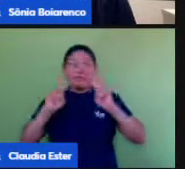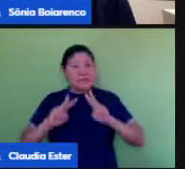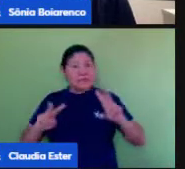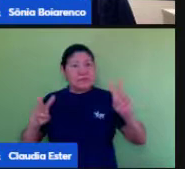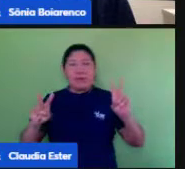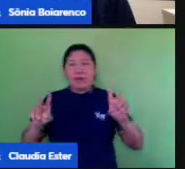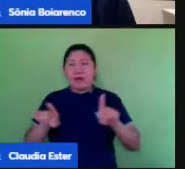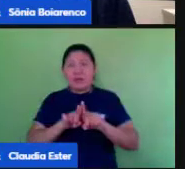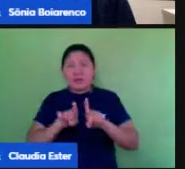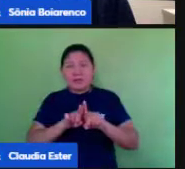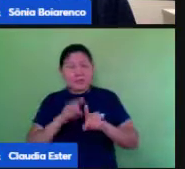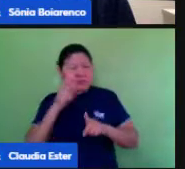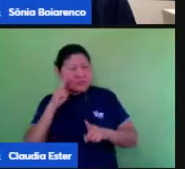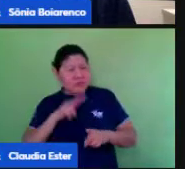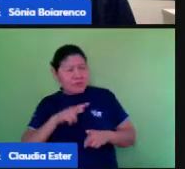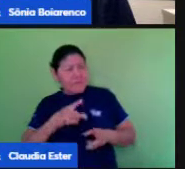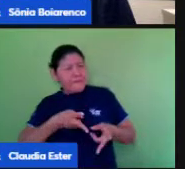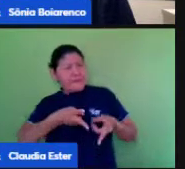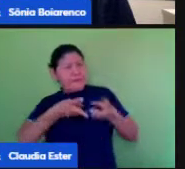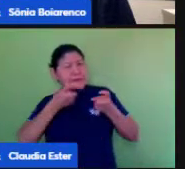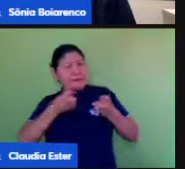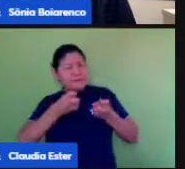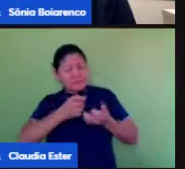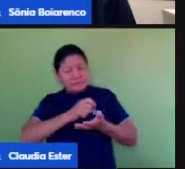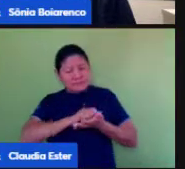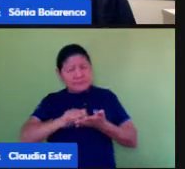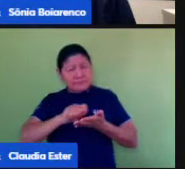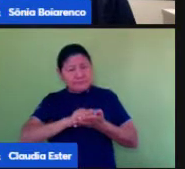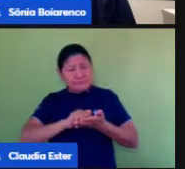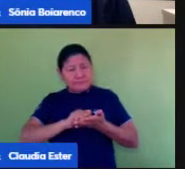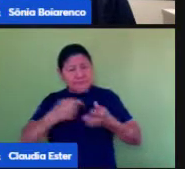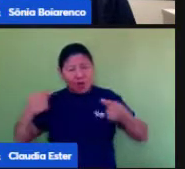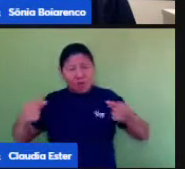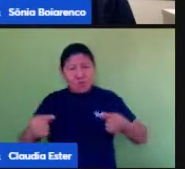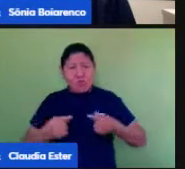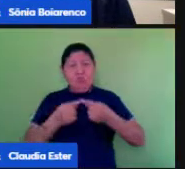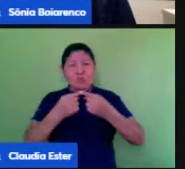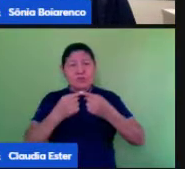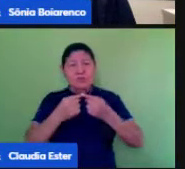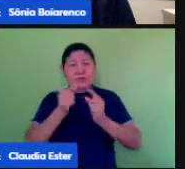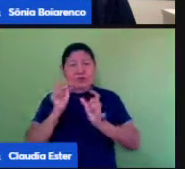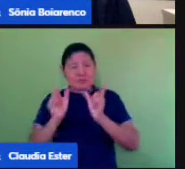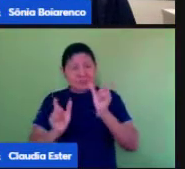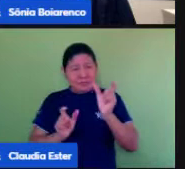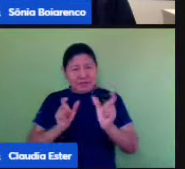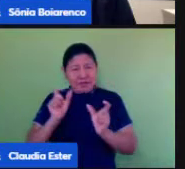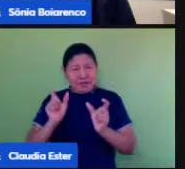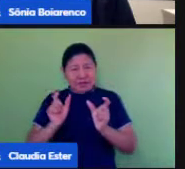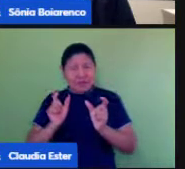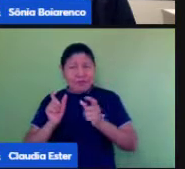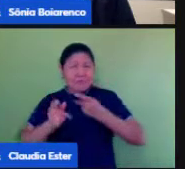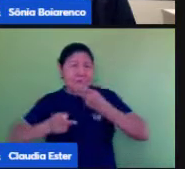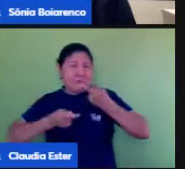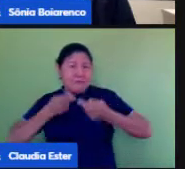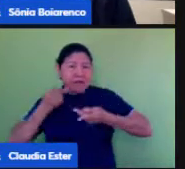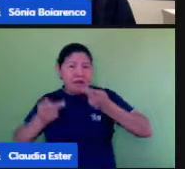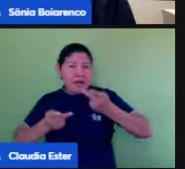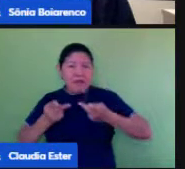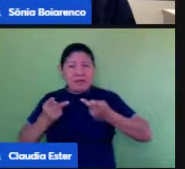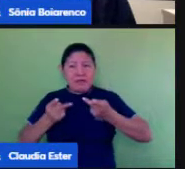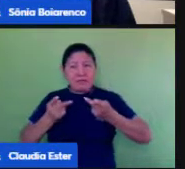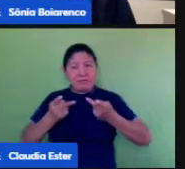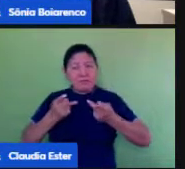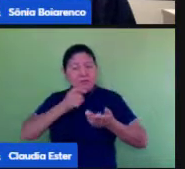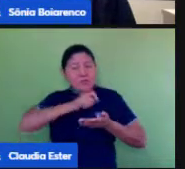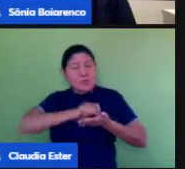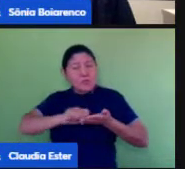da palavra e eu vou relacionando a escrita à forma em que eu vou pronunciando, Então, o letramento não